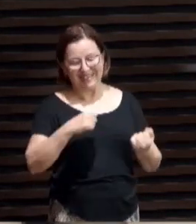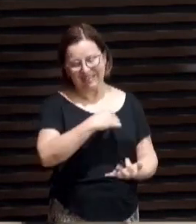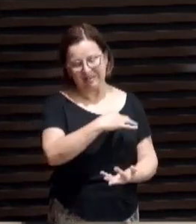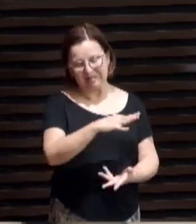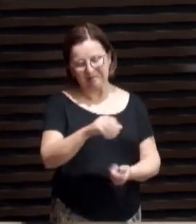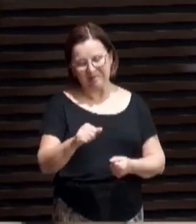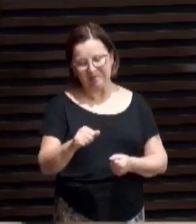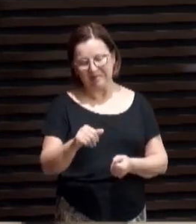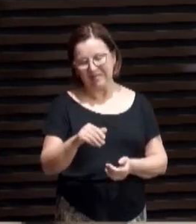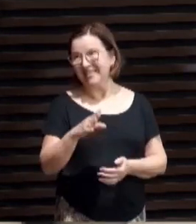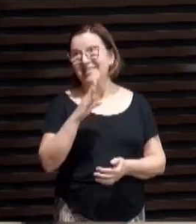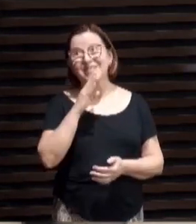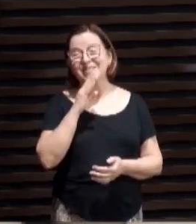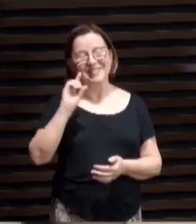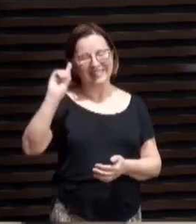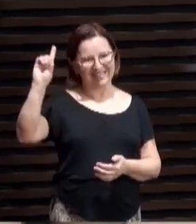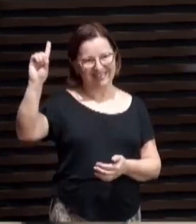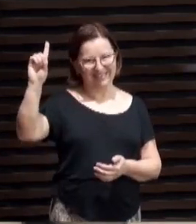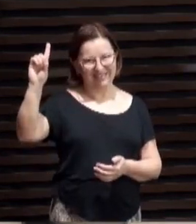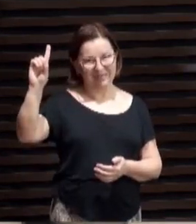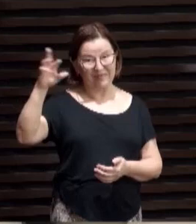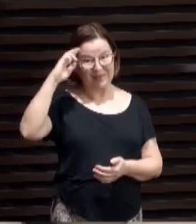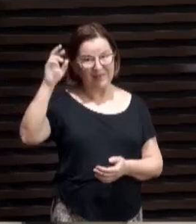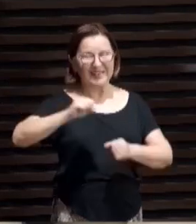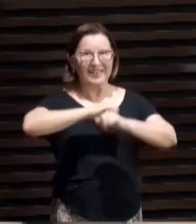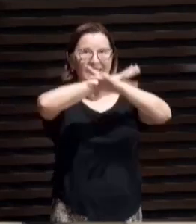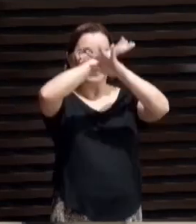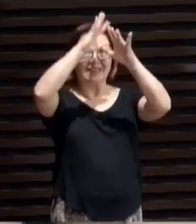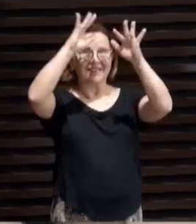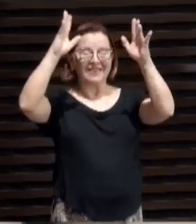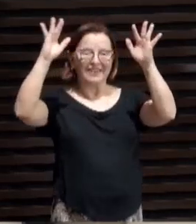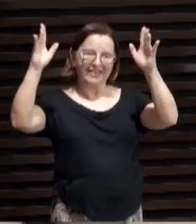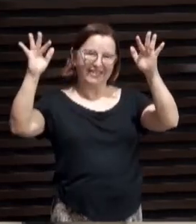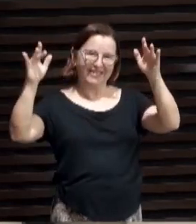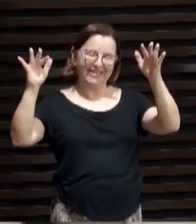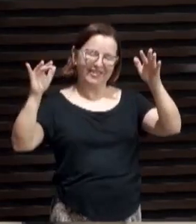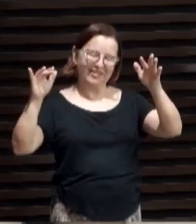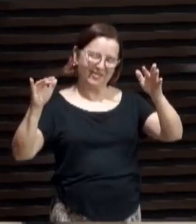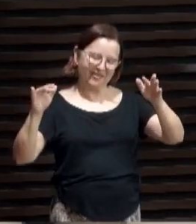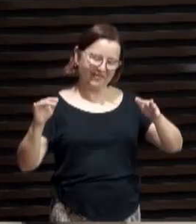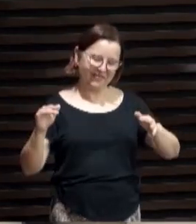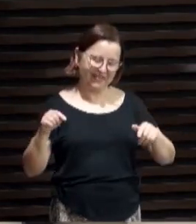não o conheceu. O Senhor da Glória havia tabernaculado entre os homens,